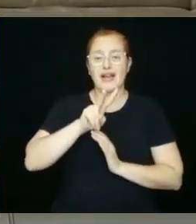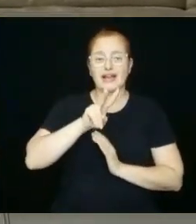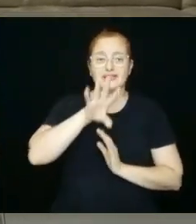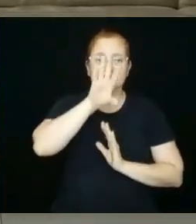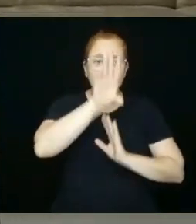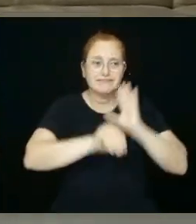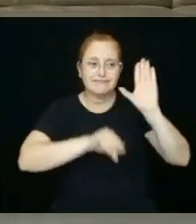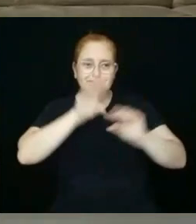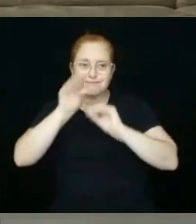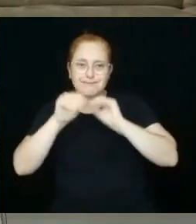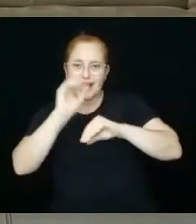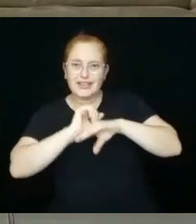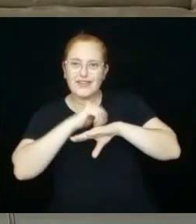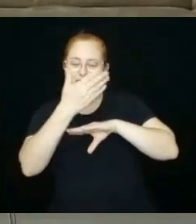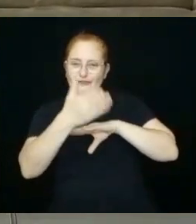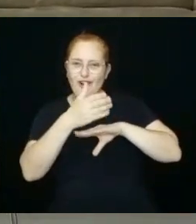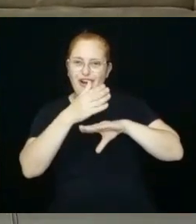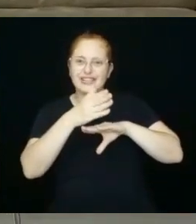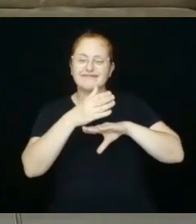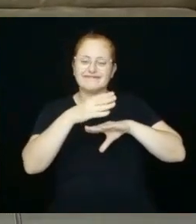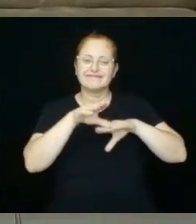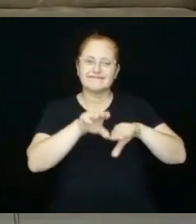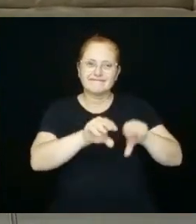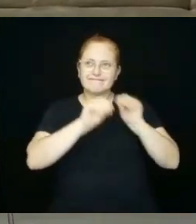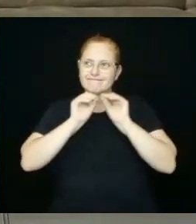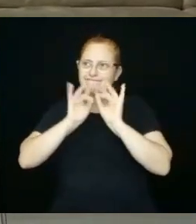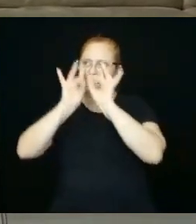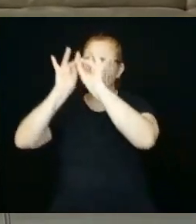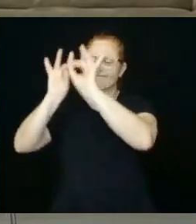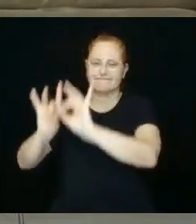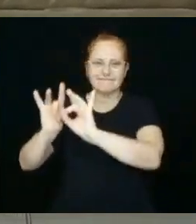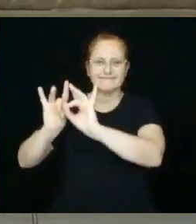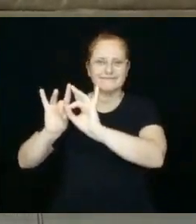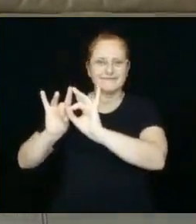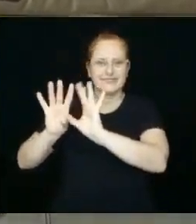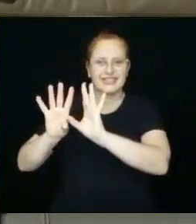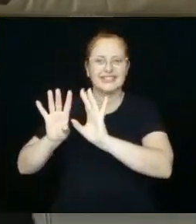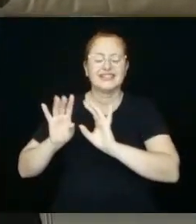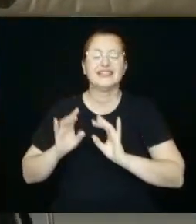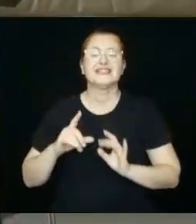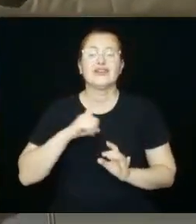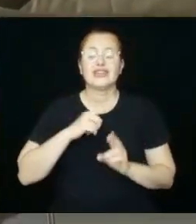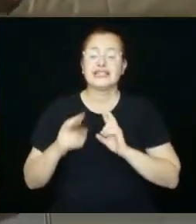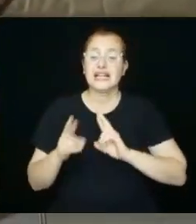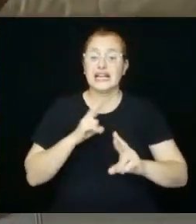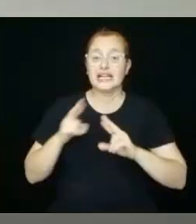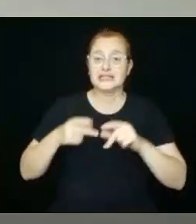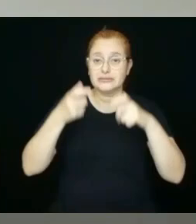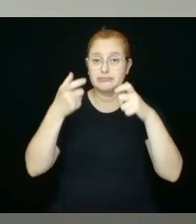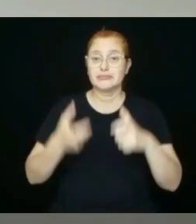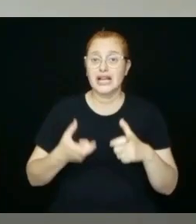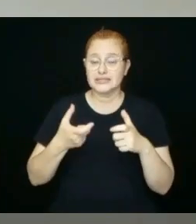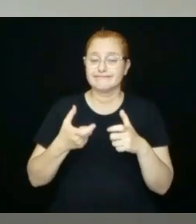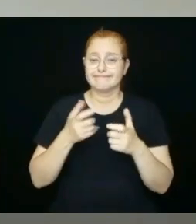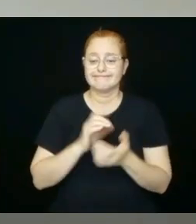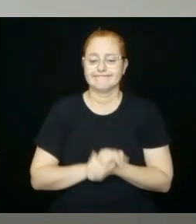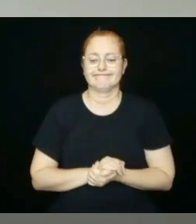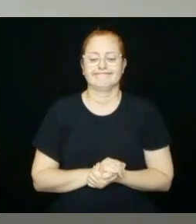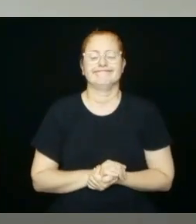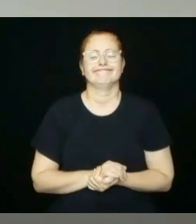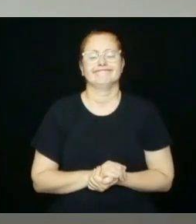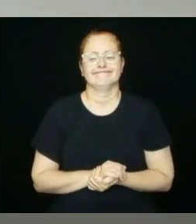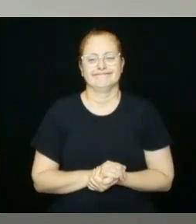e é o espaço como um todo, né? O desenho nessa relação espacial.